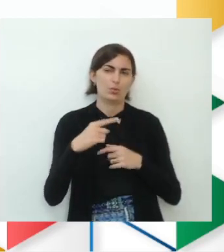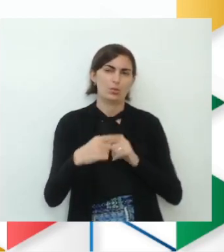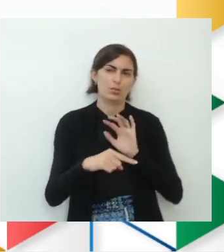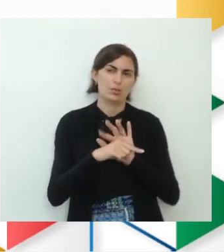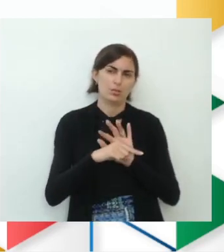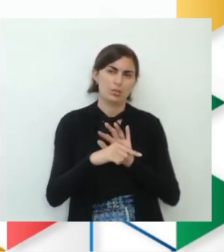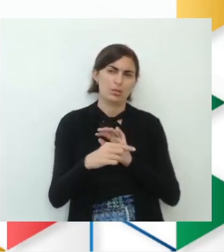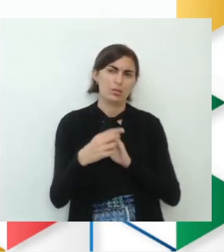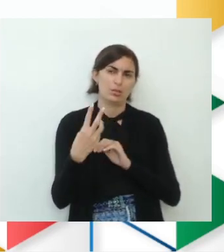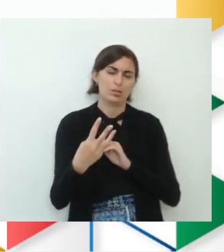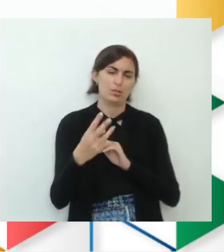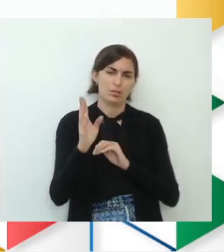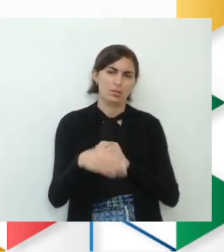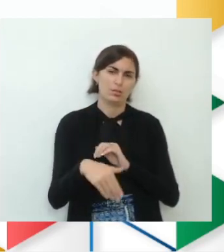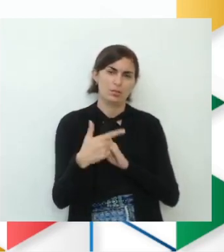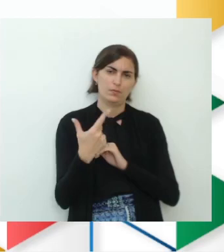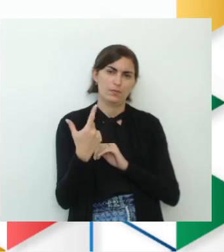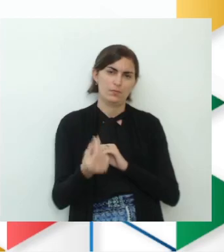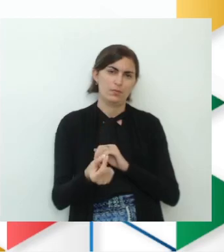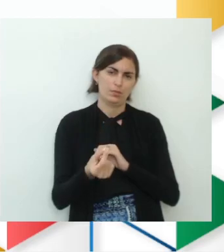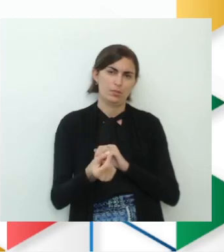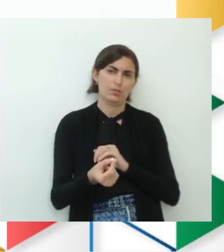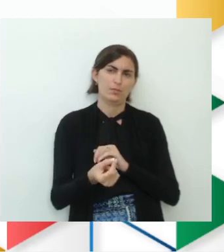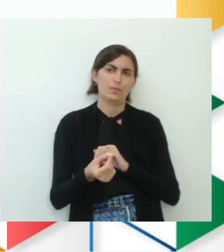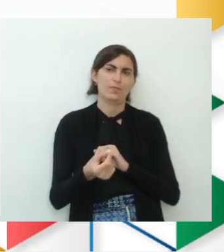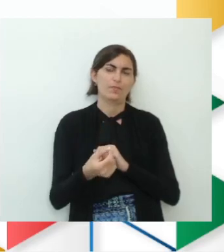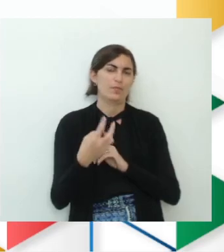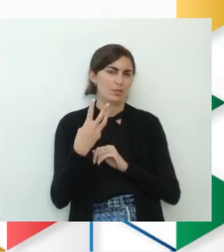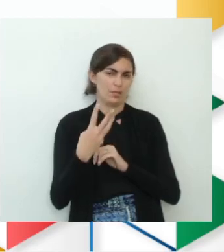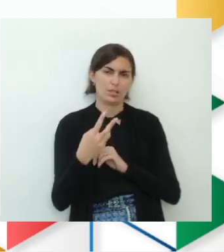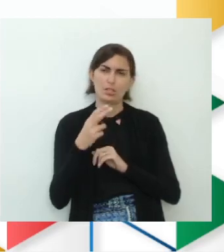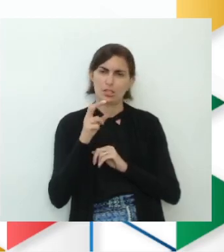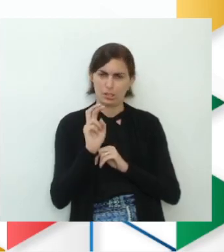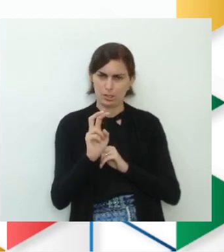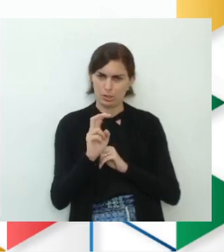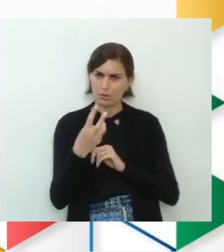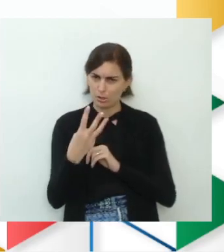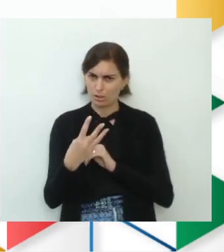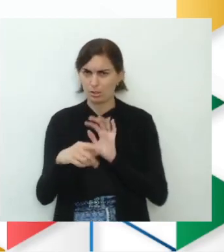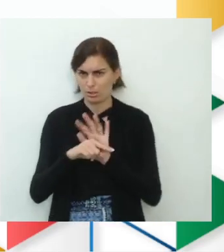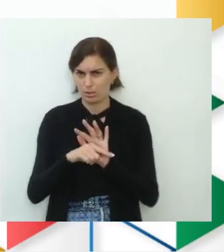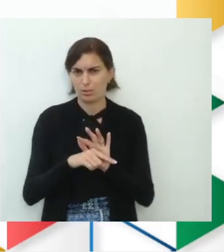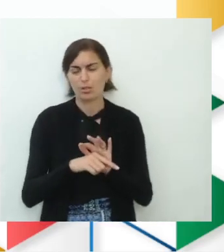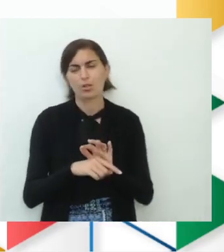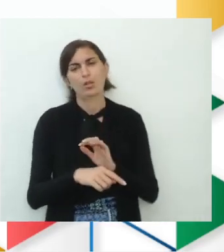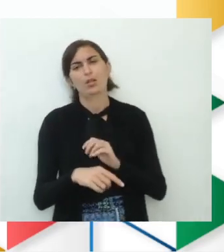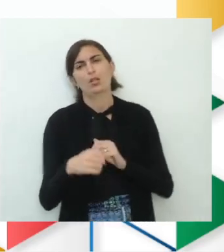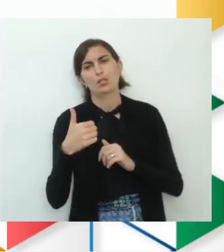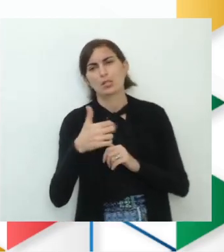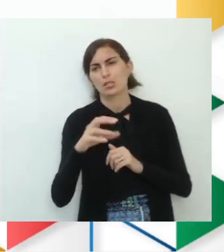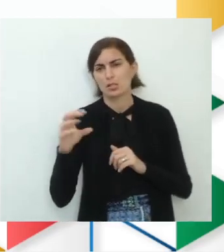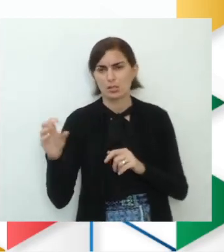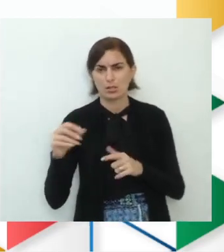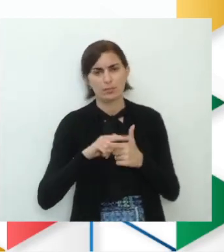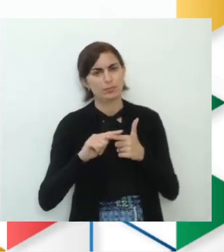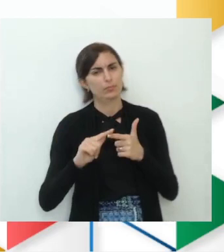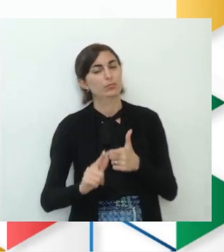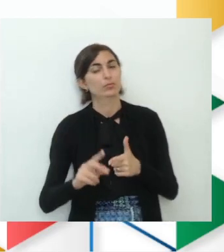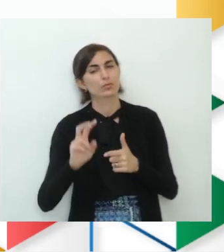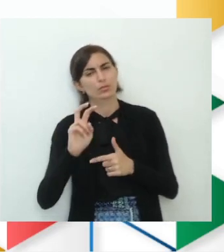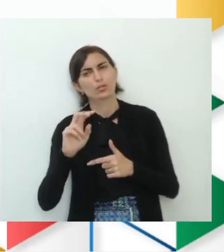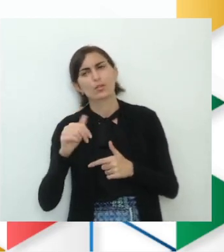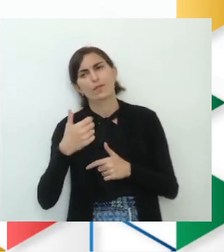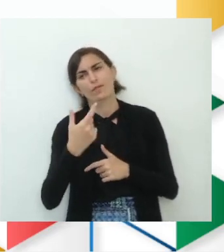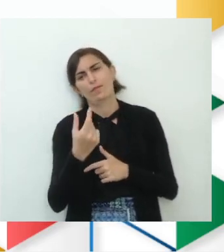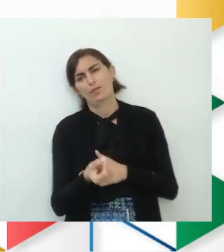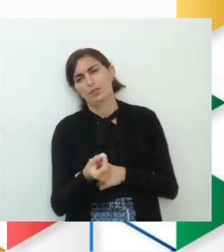o 15 por 5, né? Que vai dar 3 negativos. E o 100 dividido também por 5, que